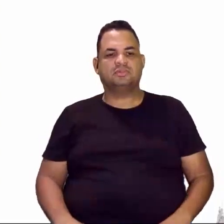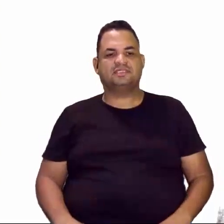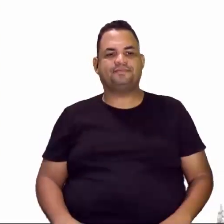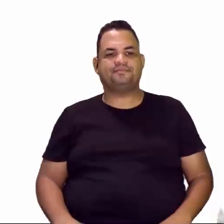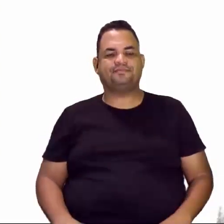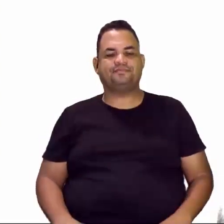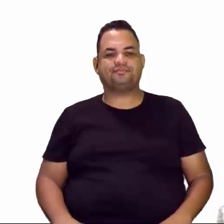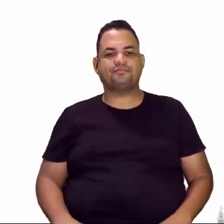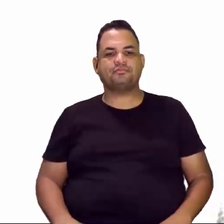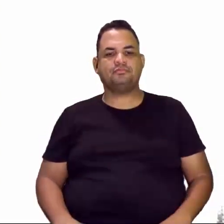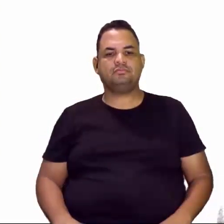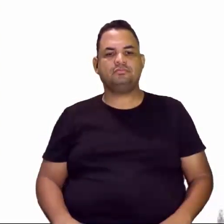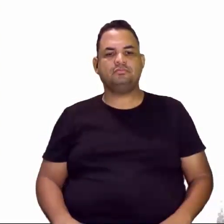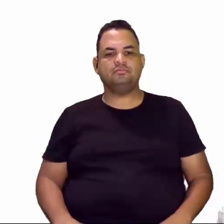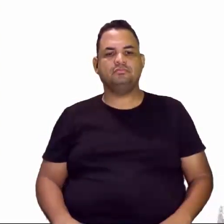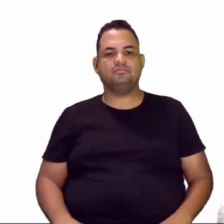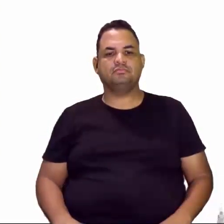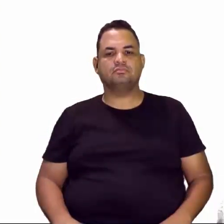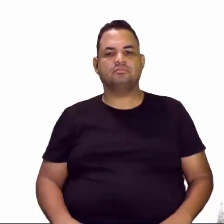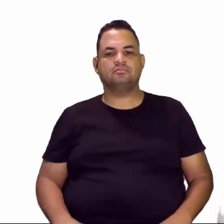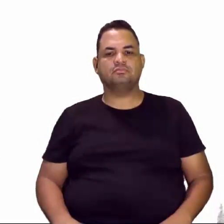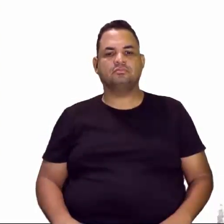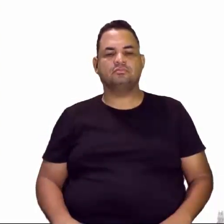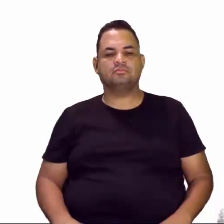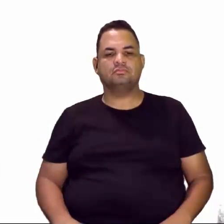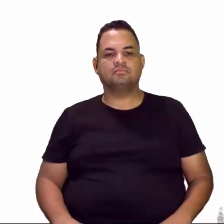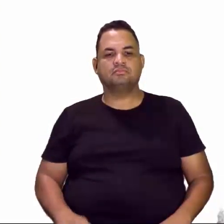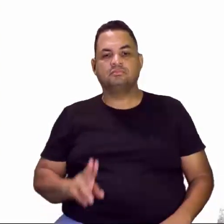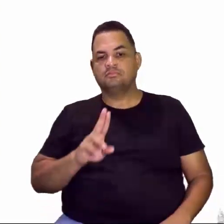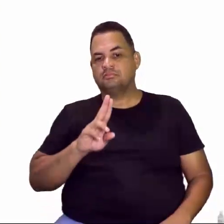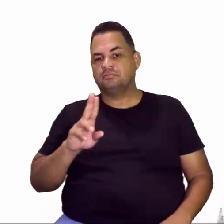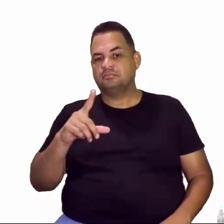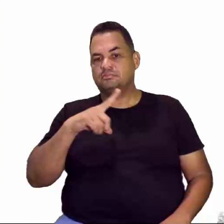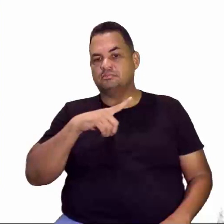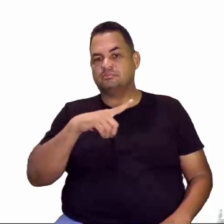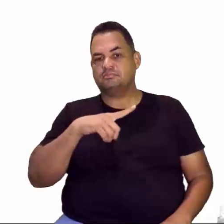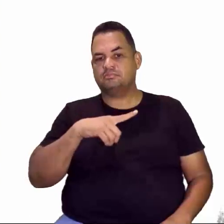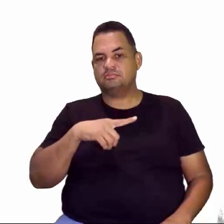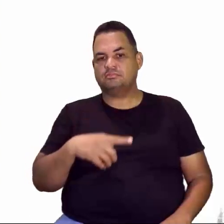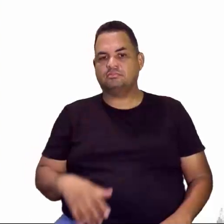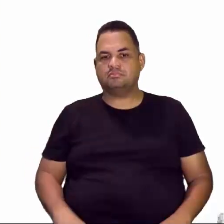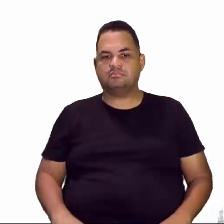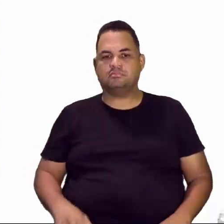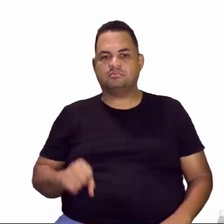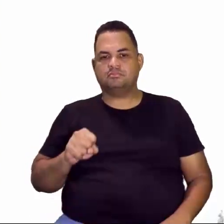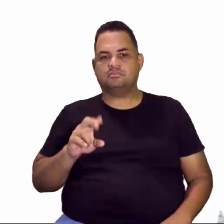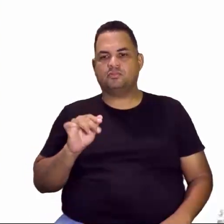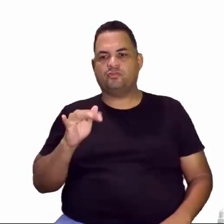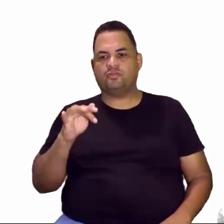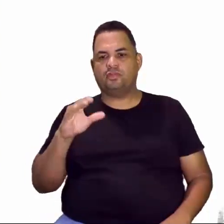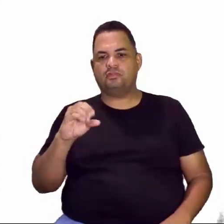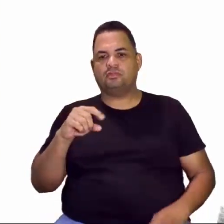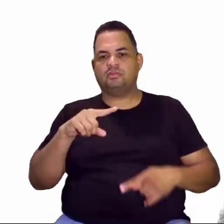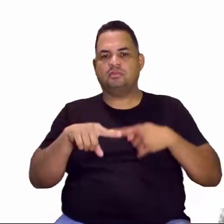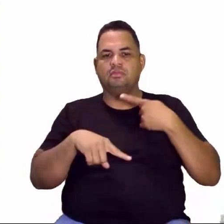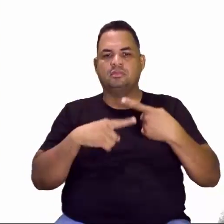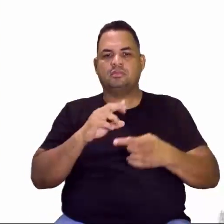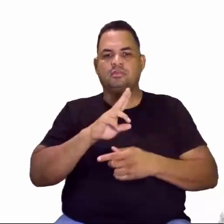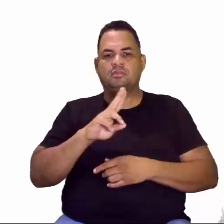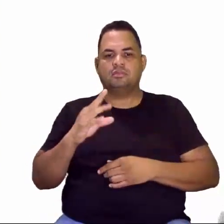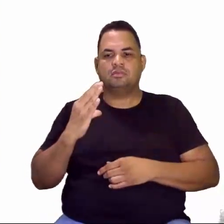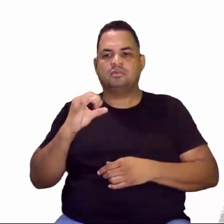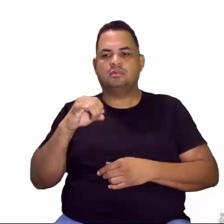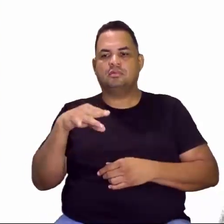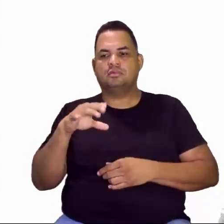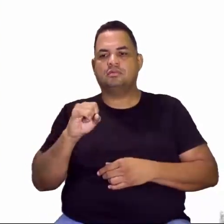ele. Olha só, aqui, ó. E aí, para dar o nome, vai vir o nome do sulfato e depois o nome do cátion.